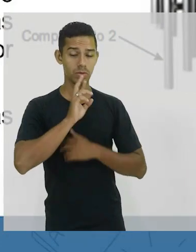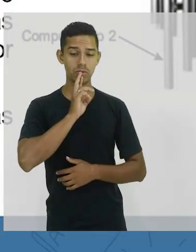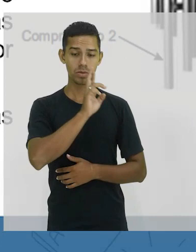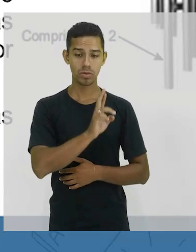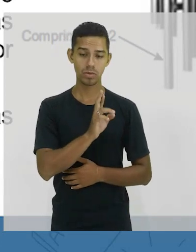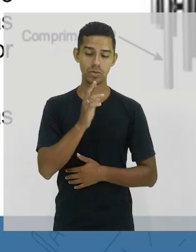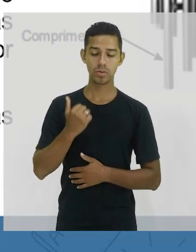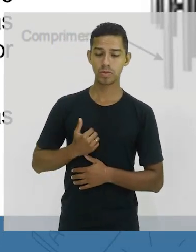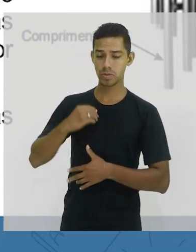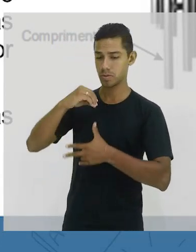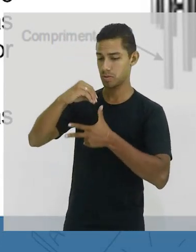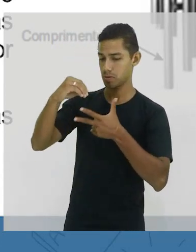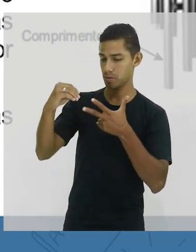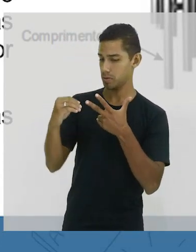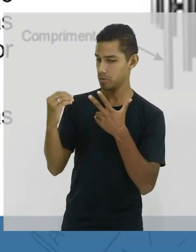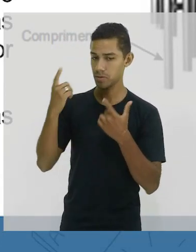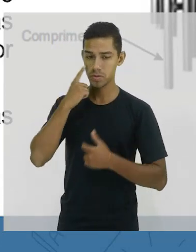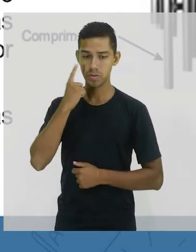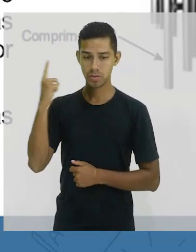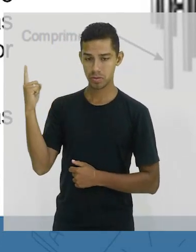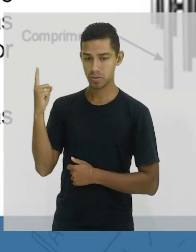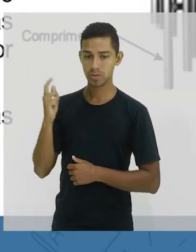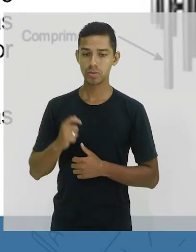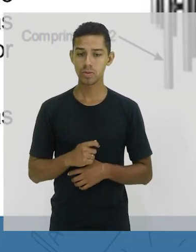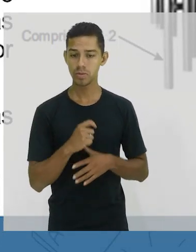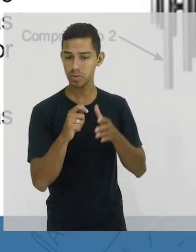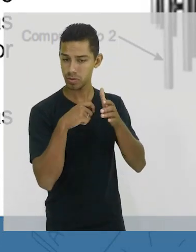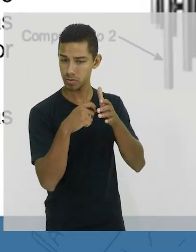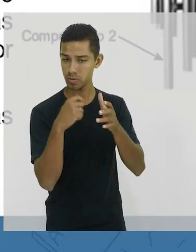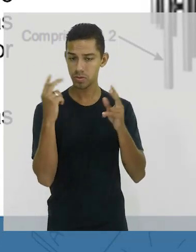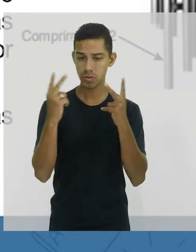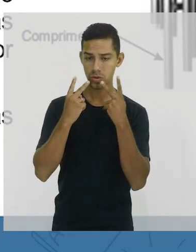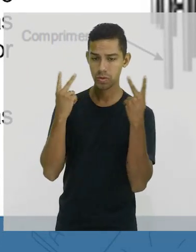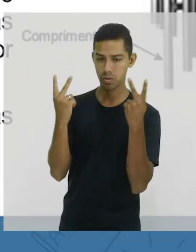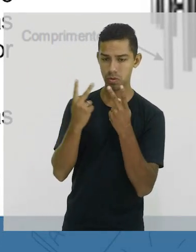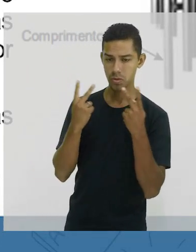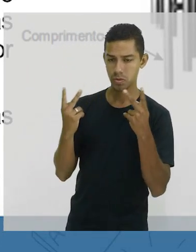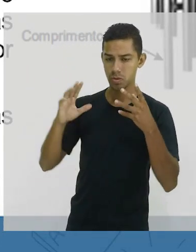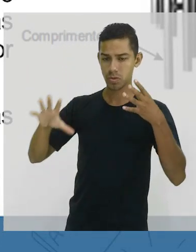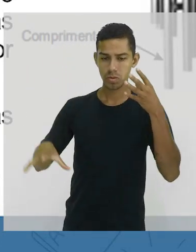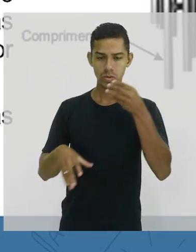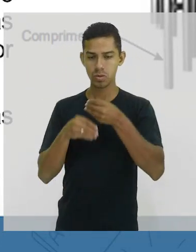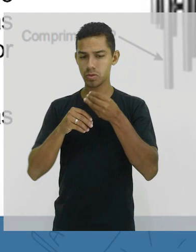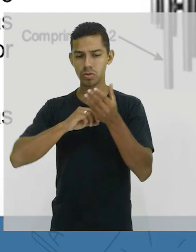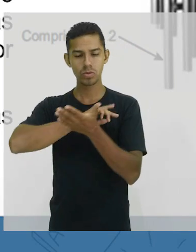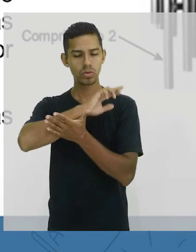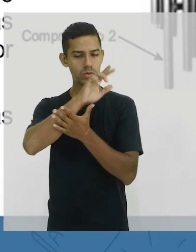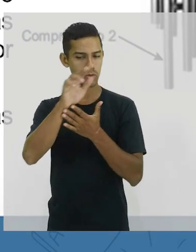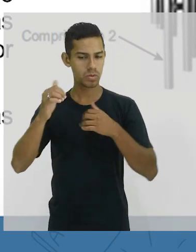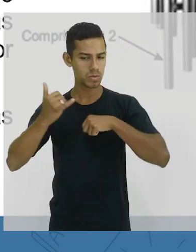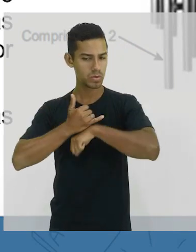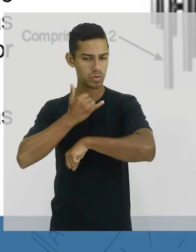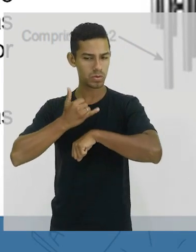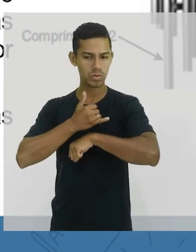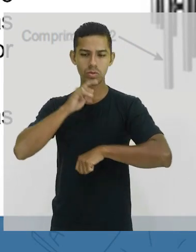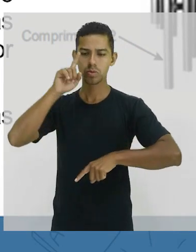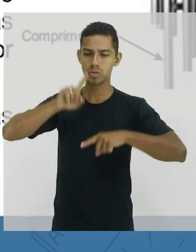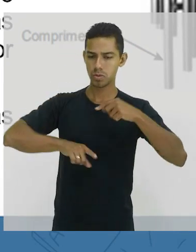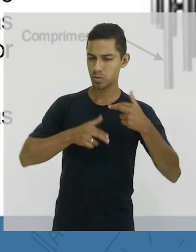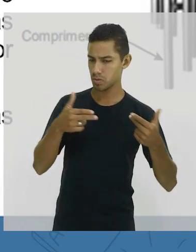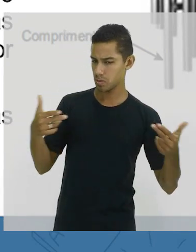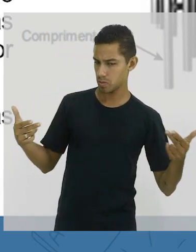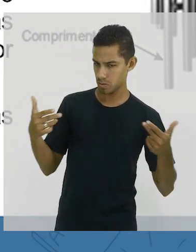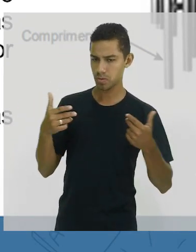seguinte: o sino dos ventos é composto por várias barras metálicas de mesmo material e